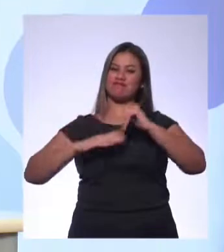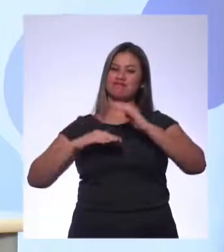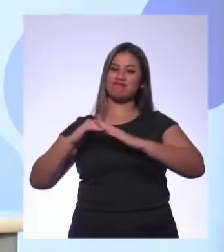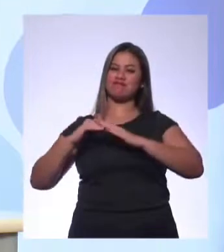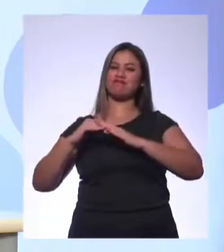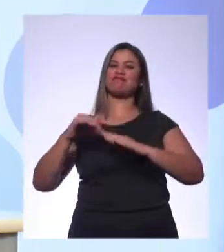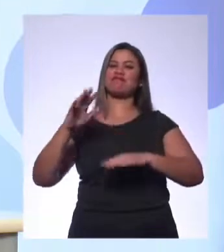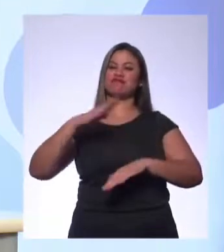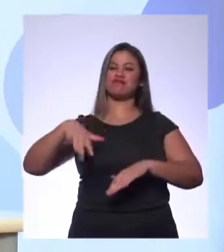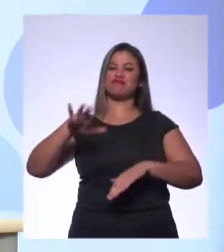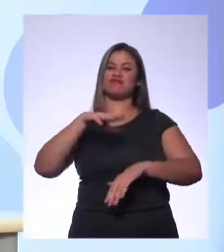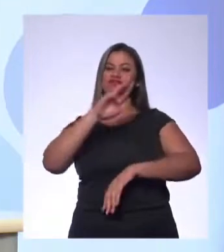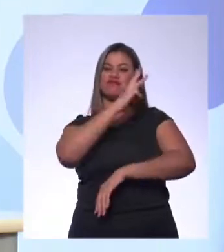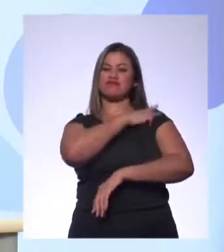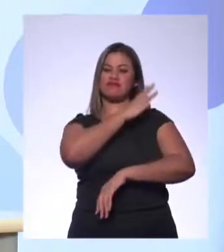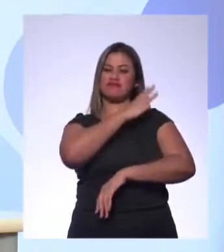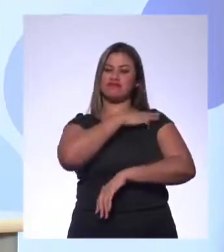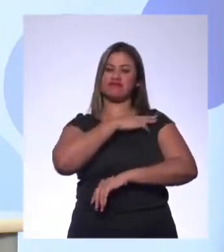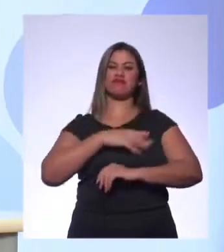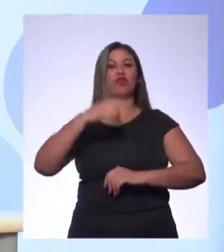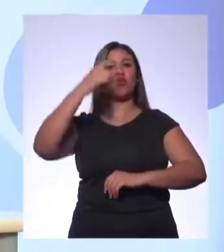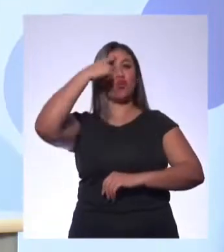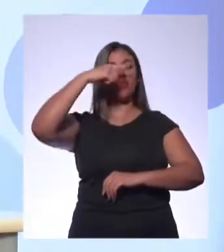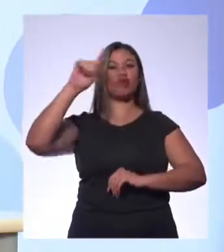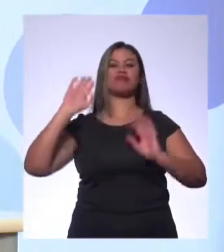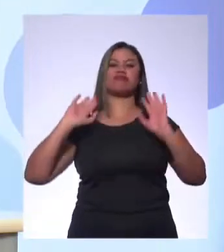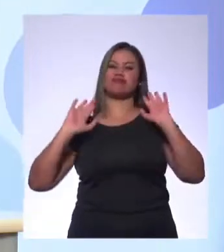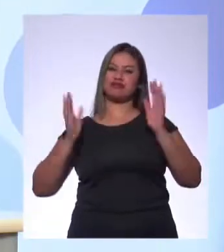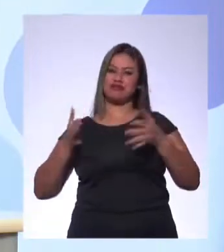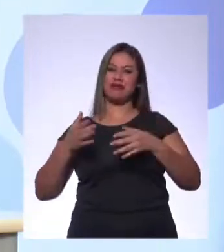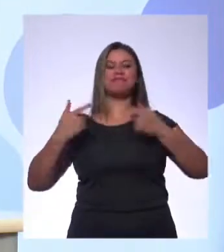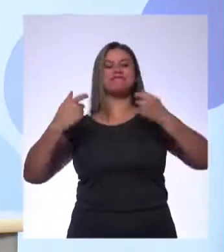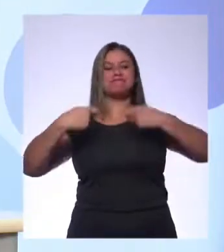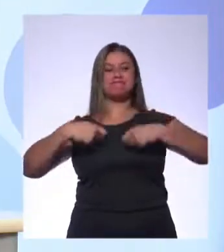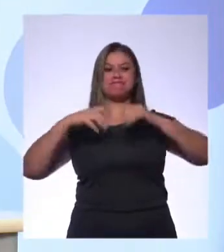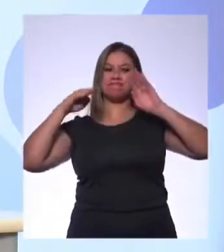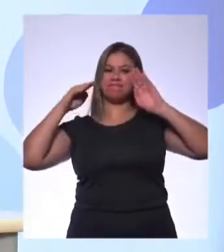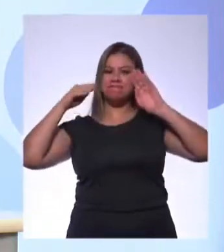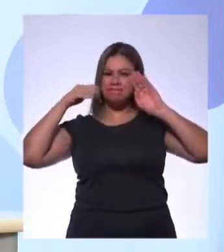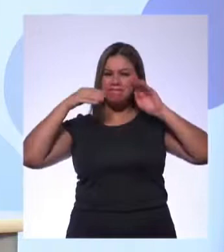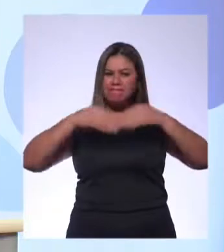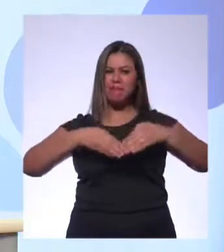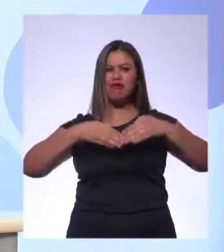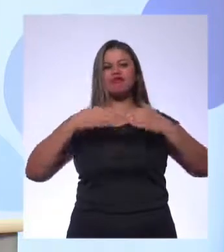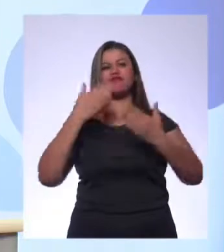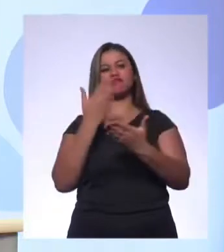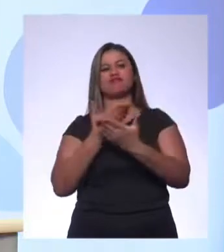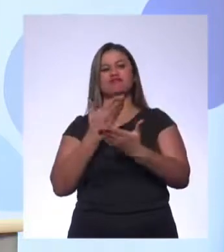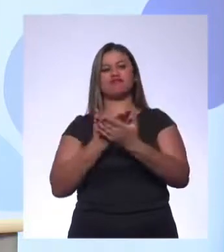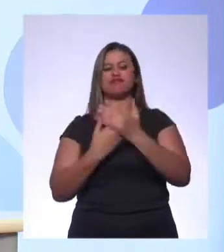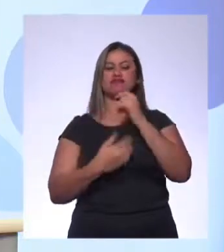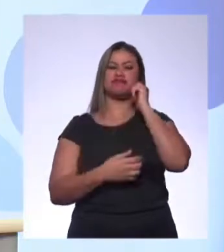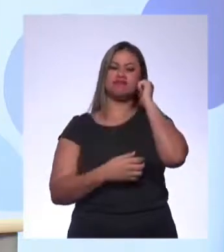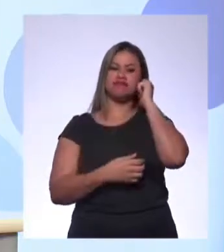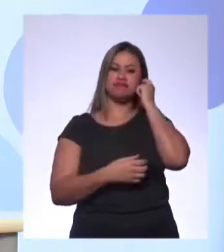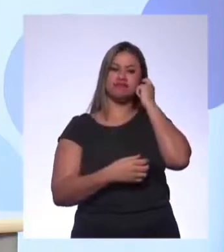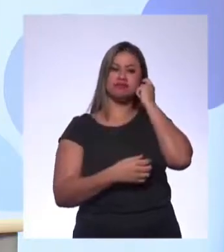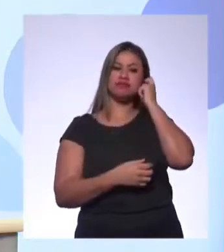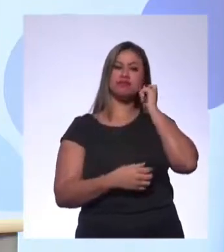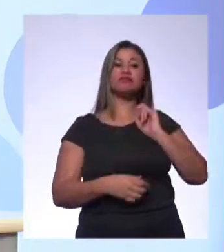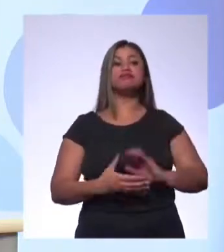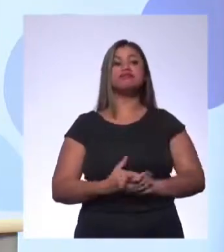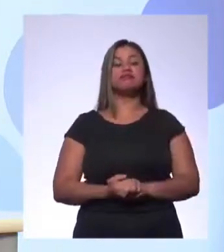aí a galera do terceiro ano, né? Último ano, então é necessário focar mesmo nos estudos. E nas